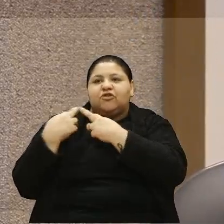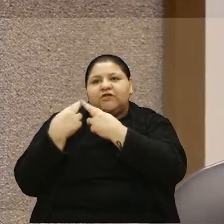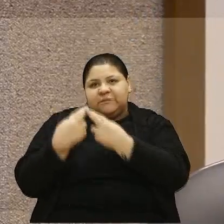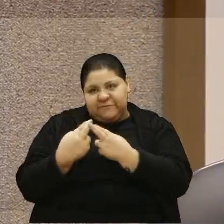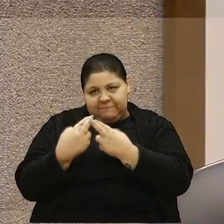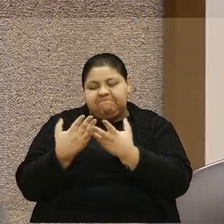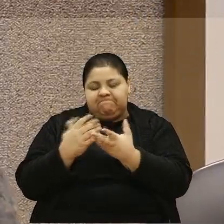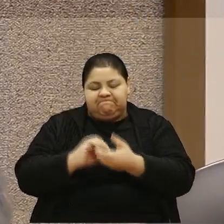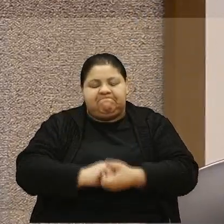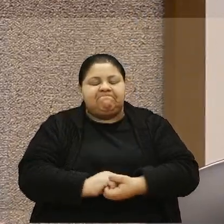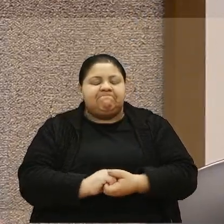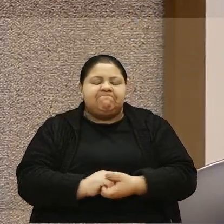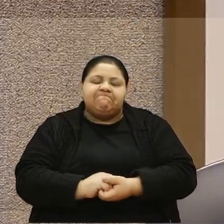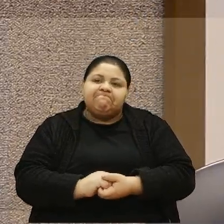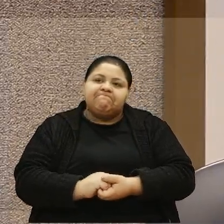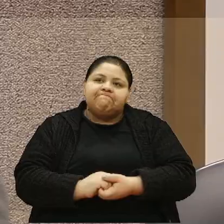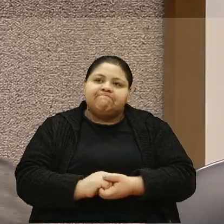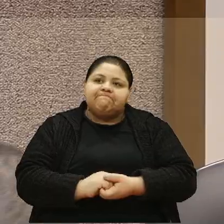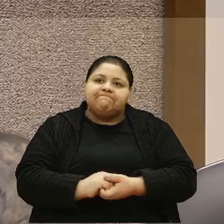Então,